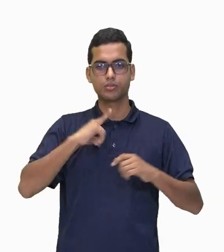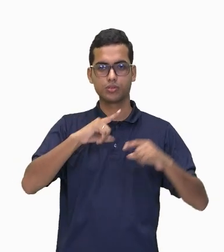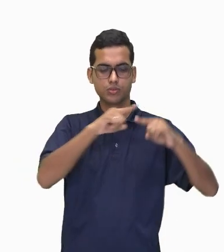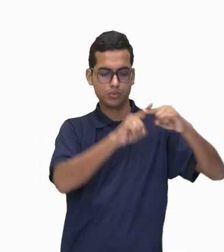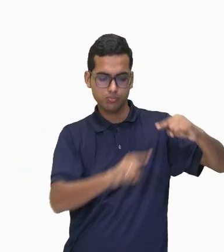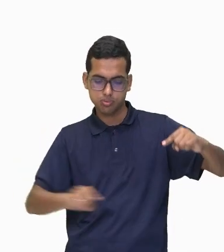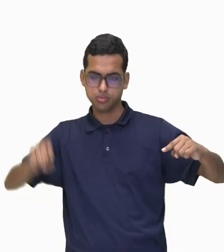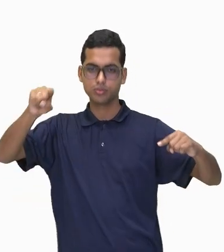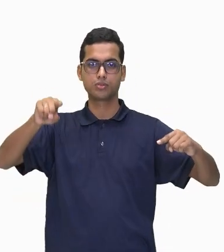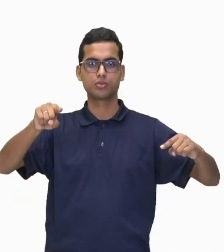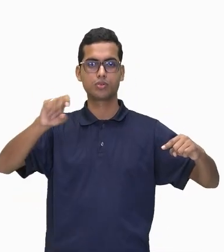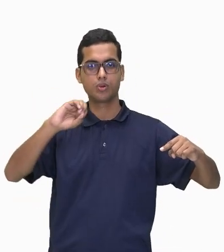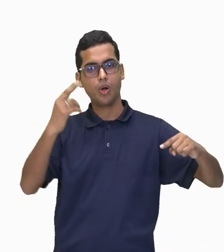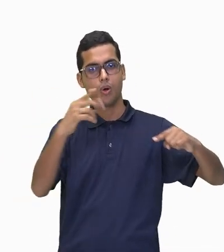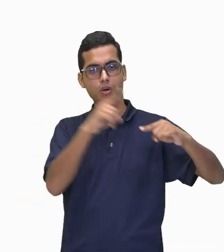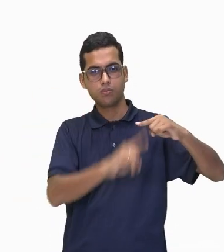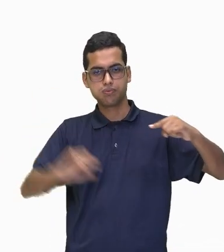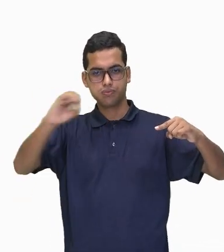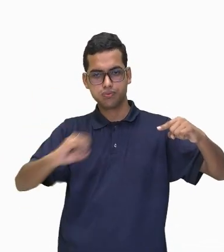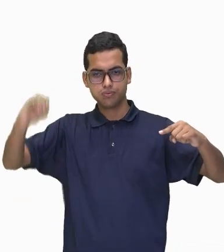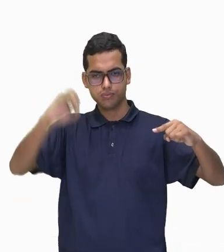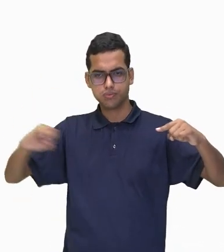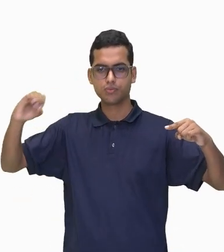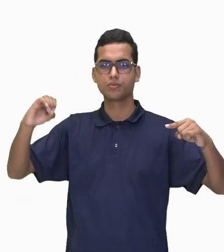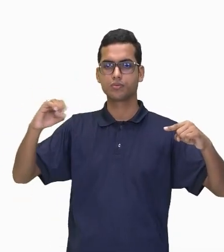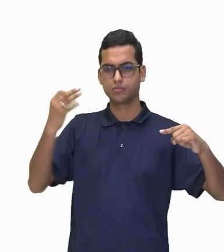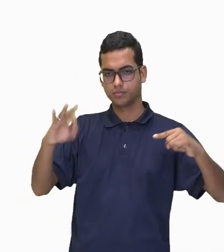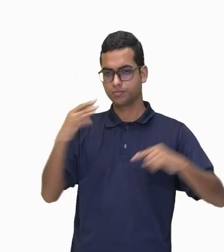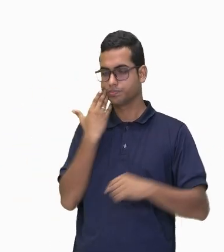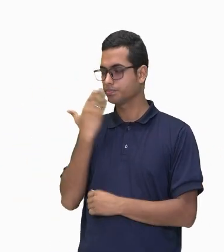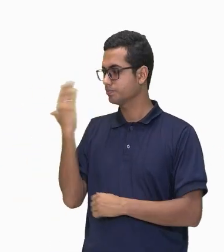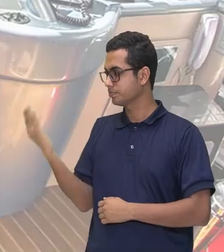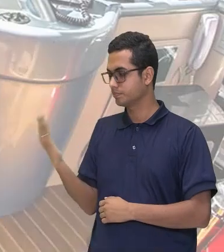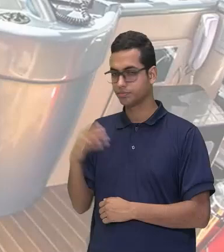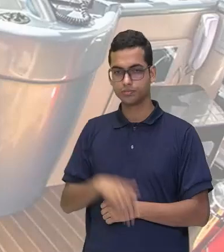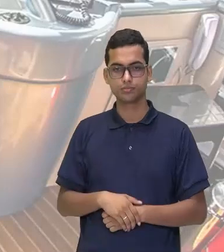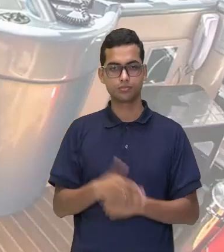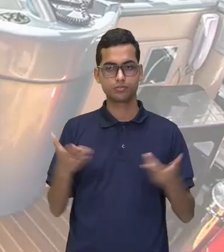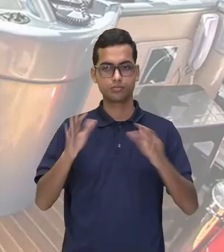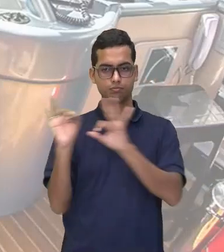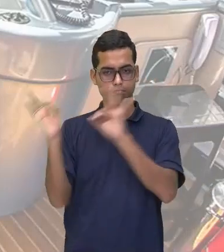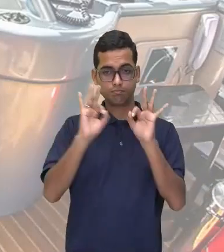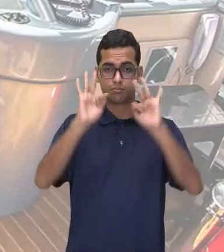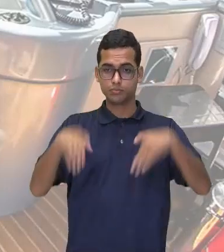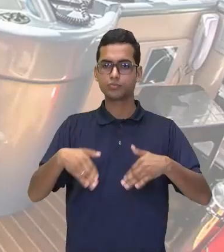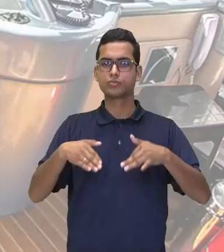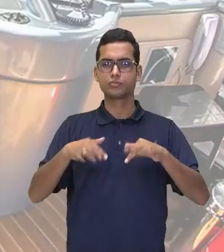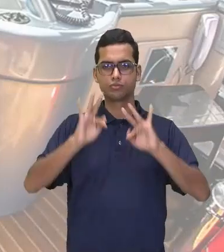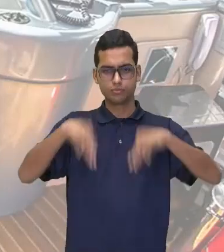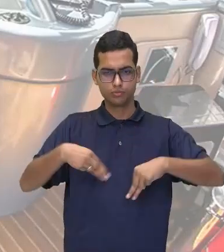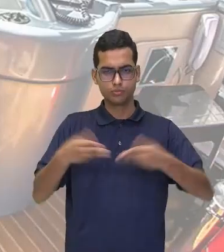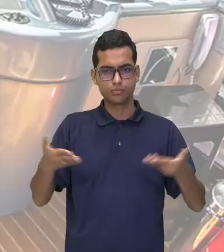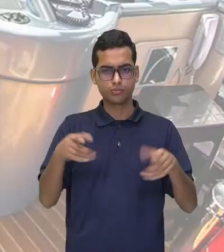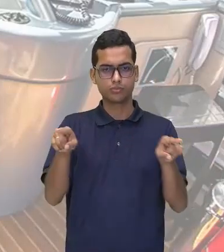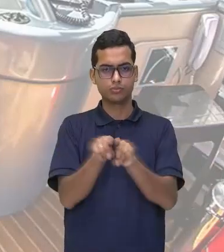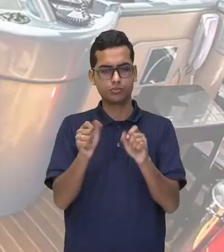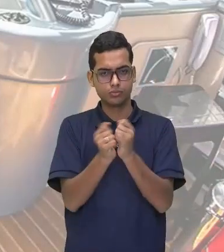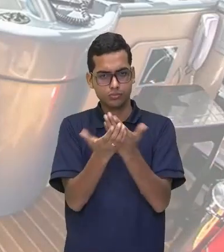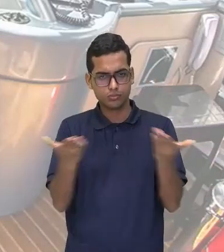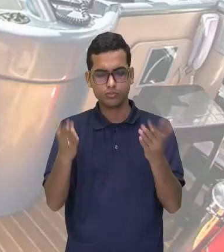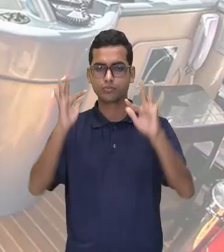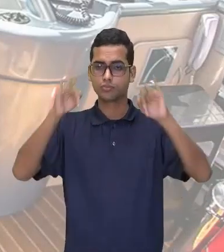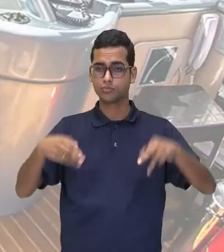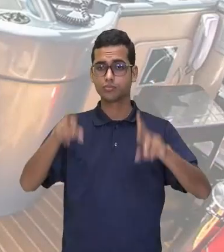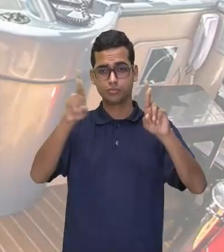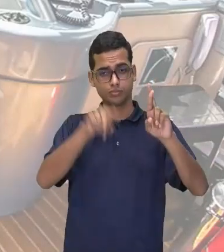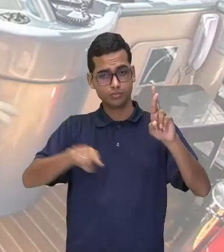nessa atividade aí que nós vimos, com o exemplo, nós finalizamos aqui com vocês. Olha só, finalizo. Eu